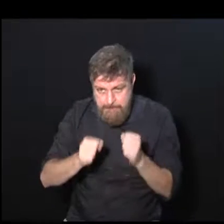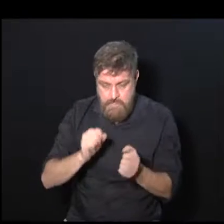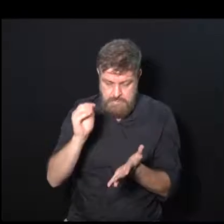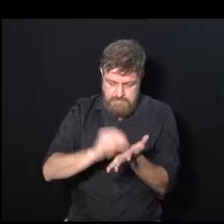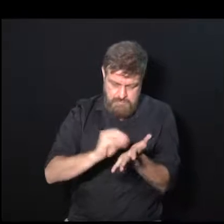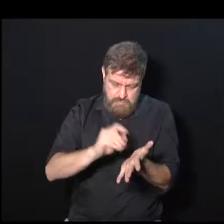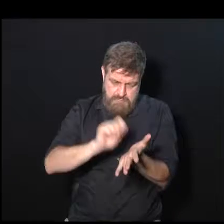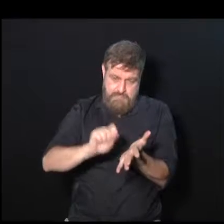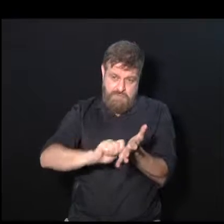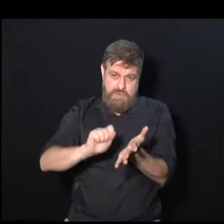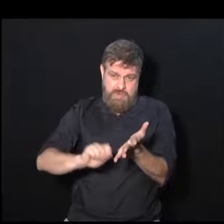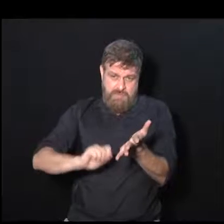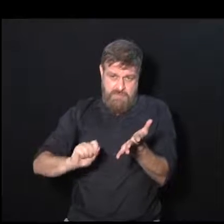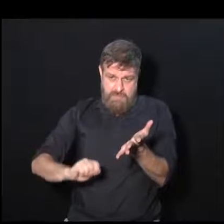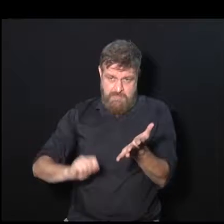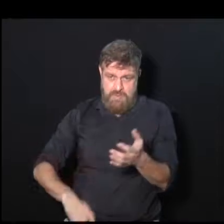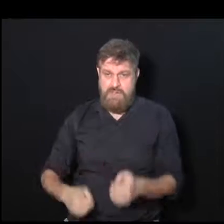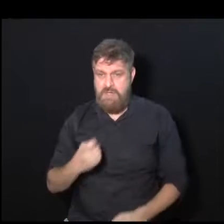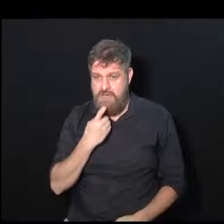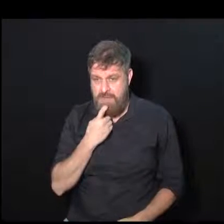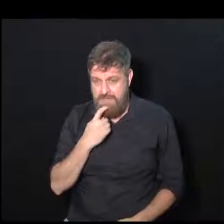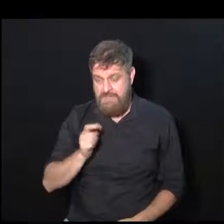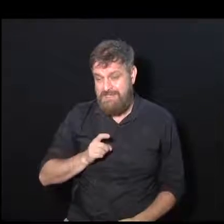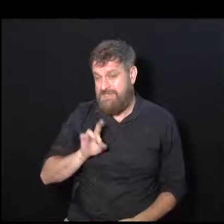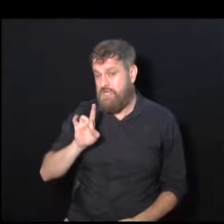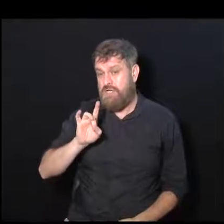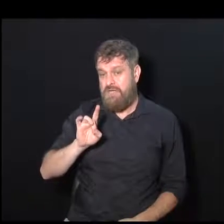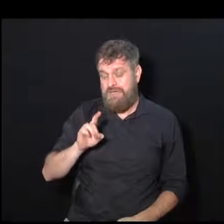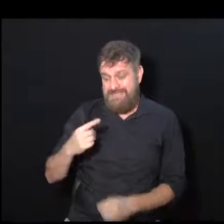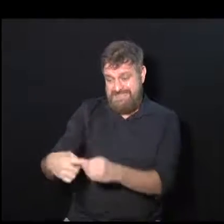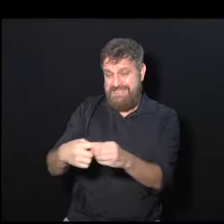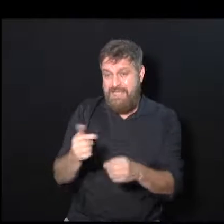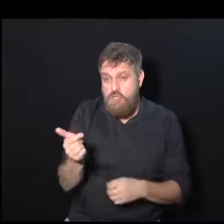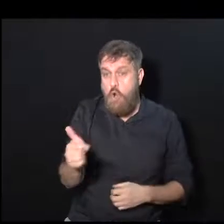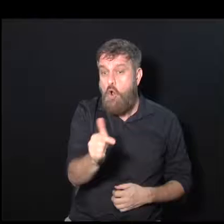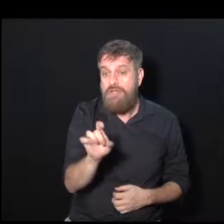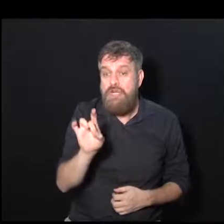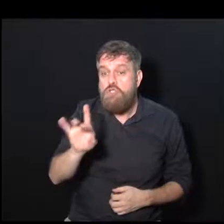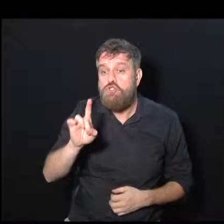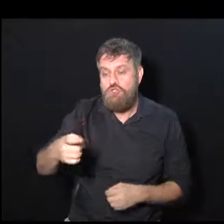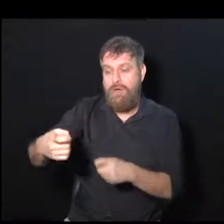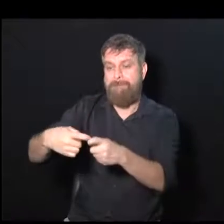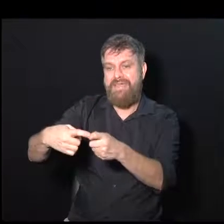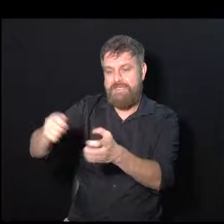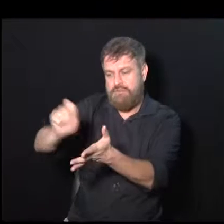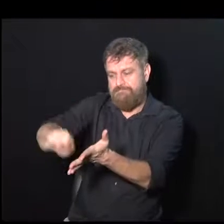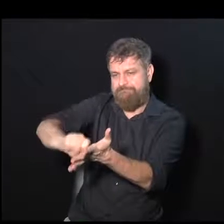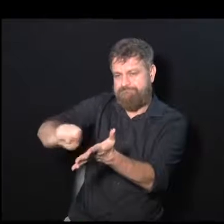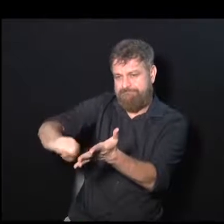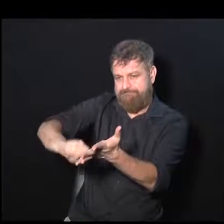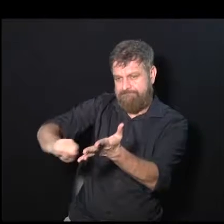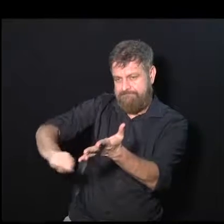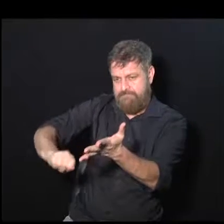prescrever em Campinas. Em alguns lugares, só os médicos podem prescrever. Em